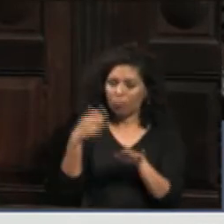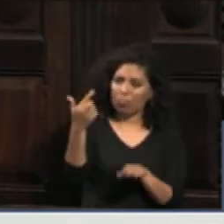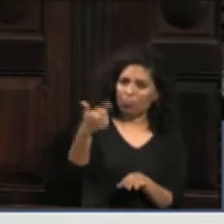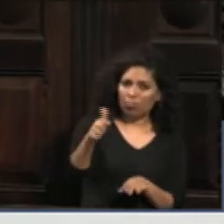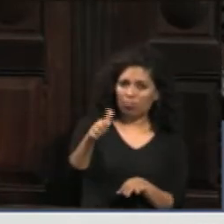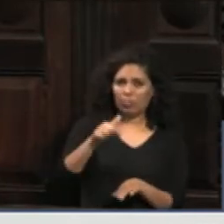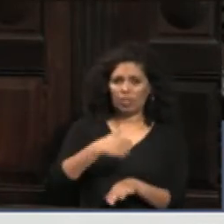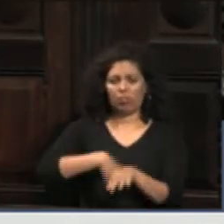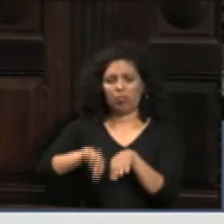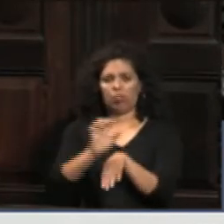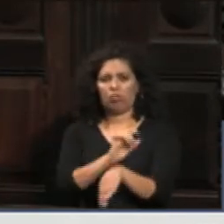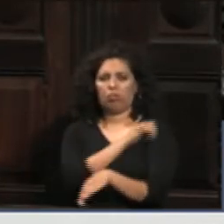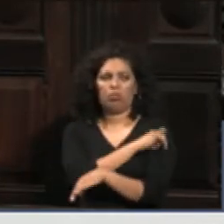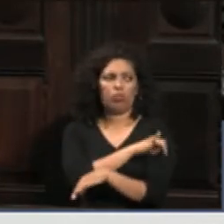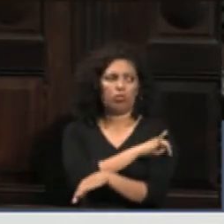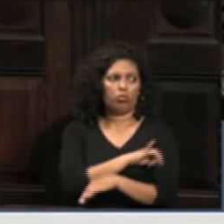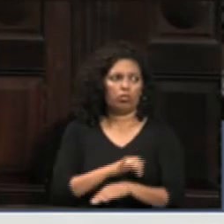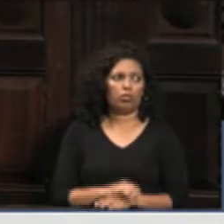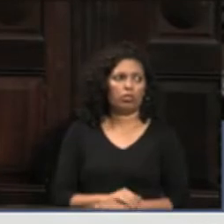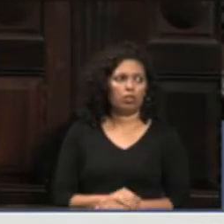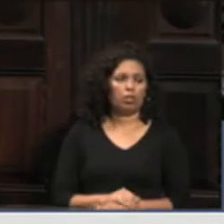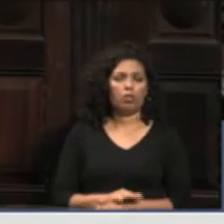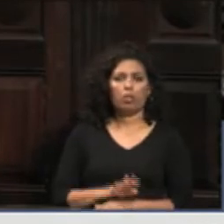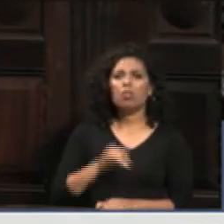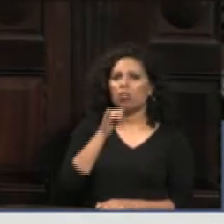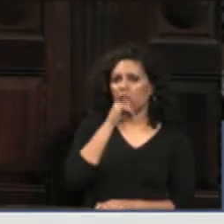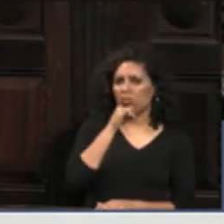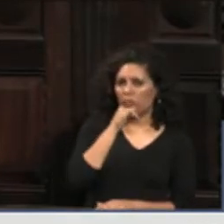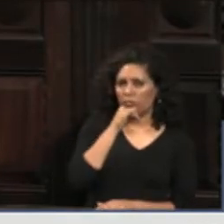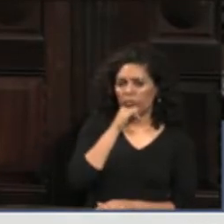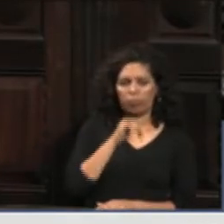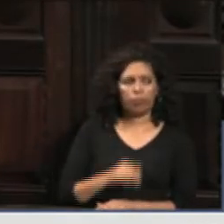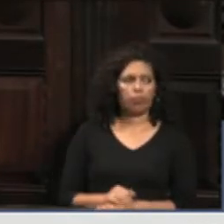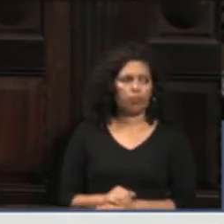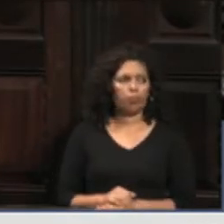do Rio de Janeiro. Para se ter noção,